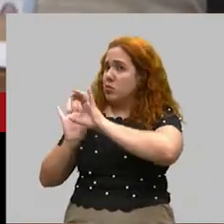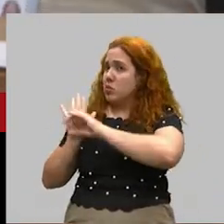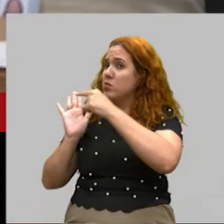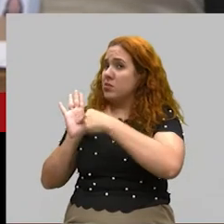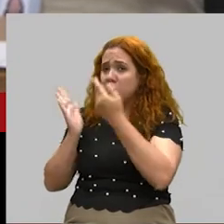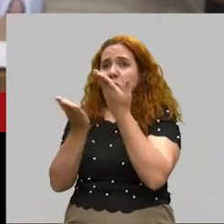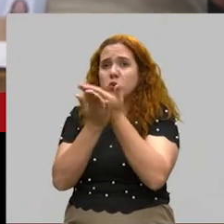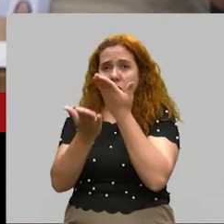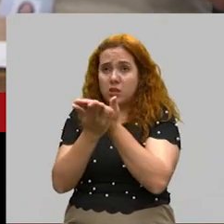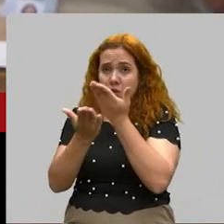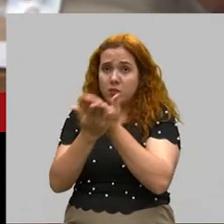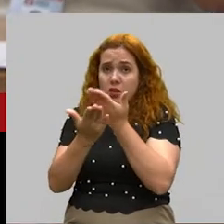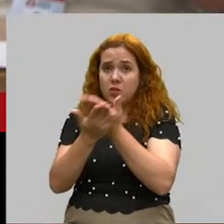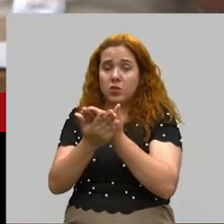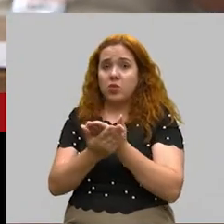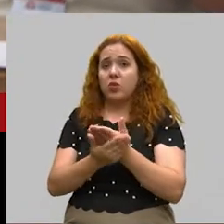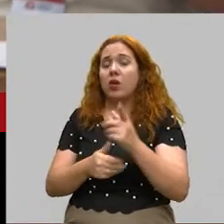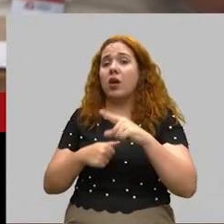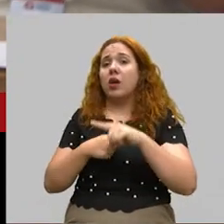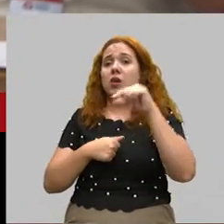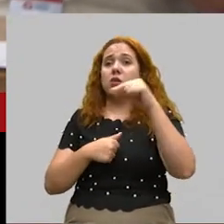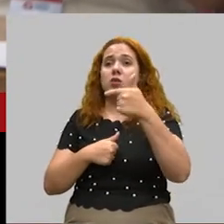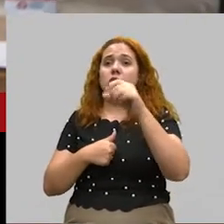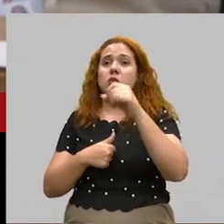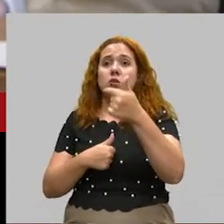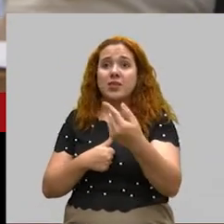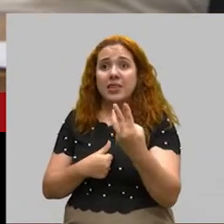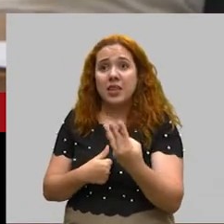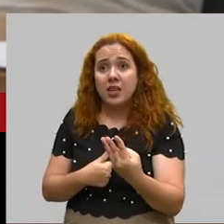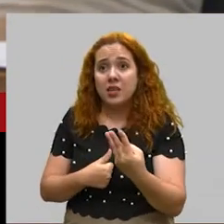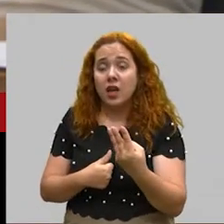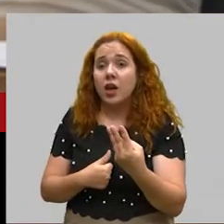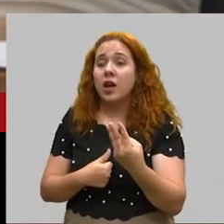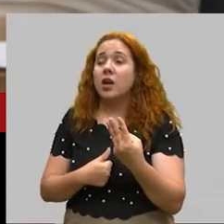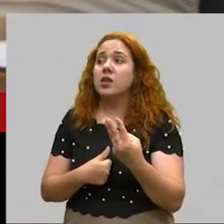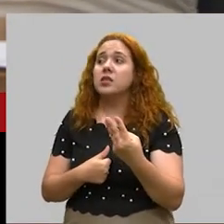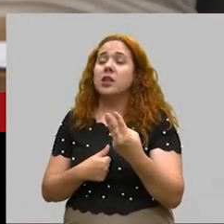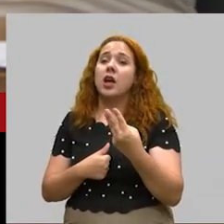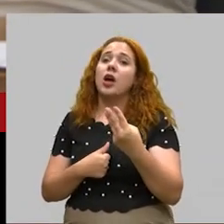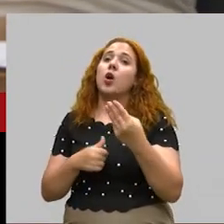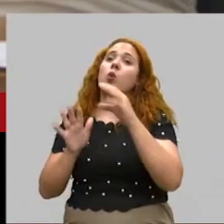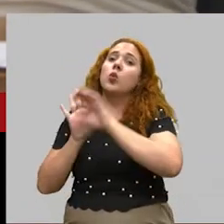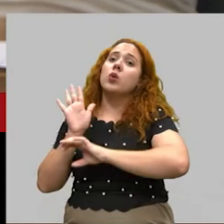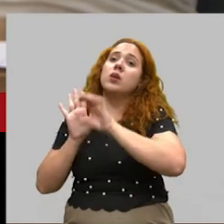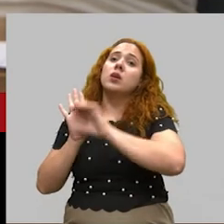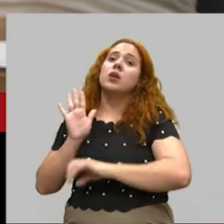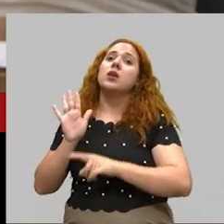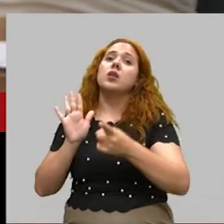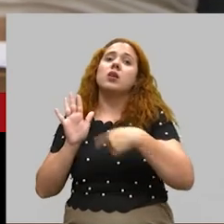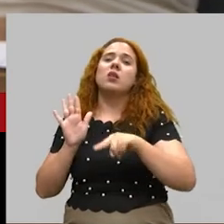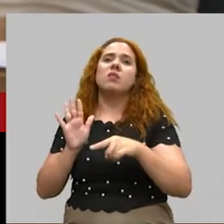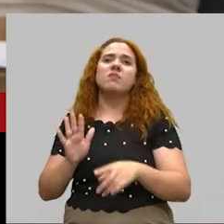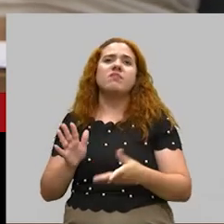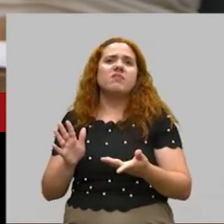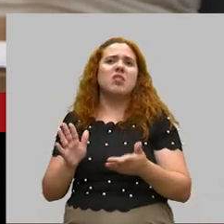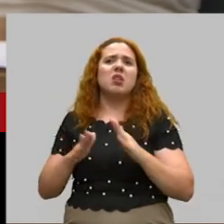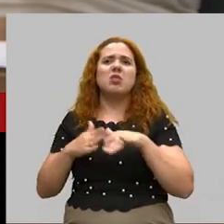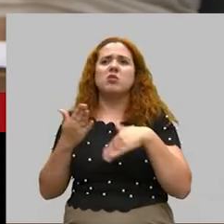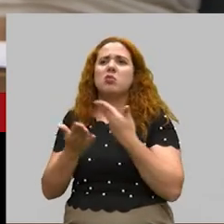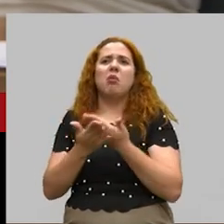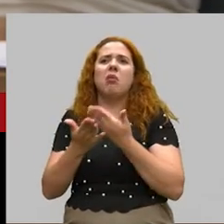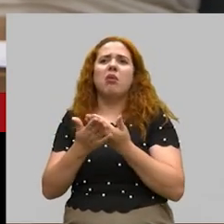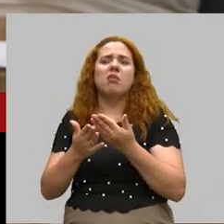sobre isso até o artigo 213 da Constituição Federal a gente é tratado assim como escolas